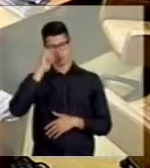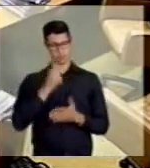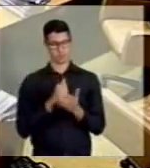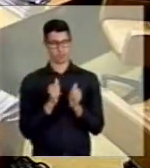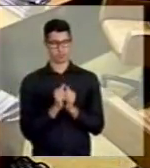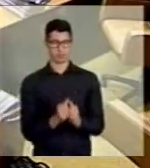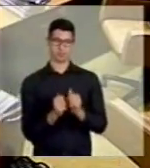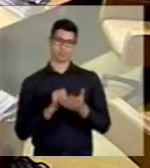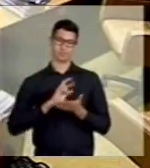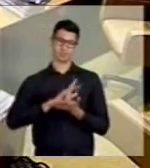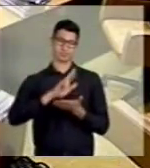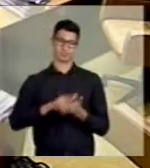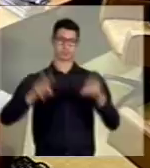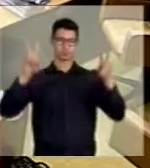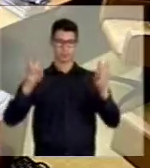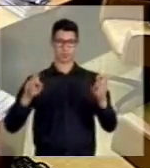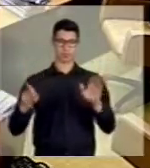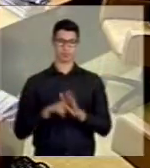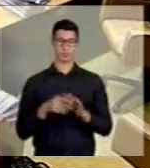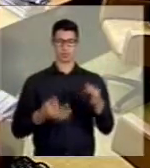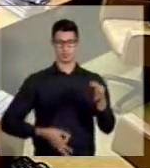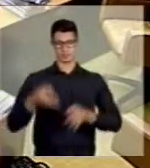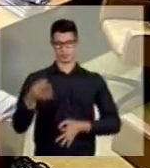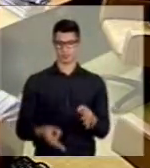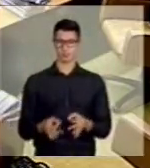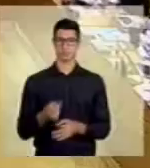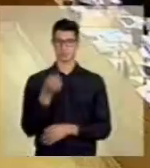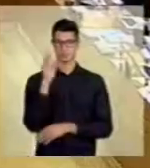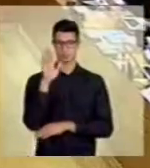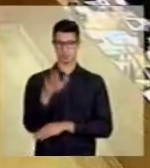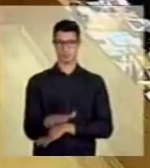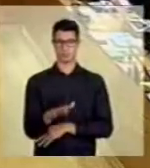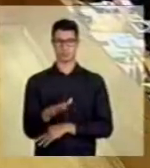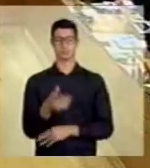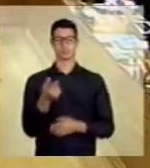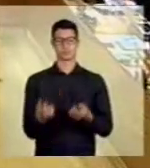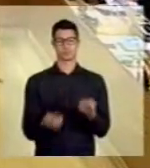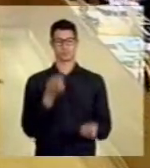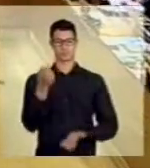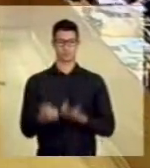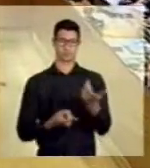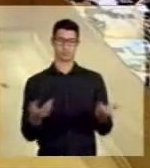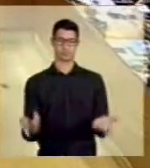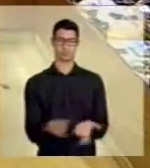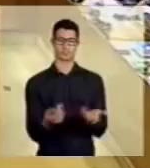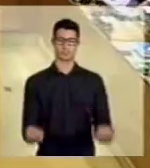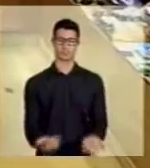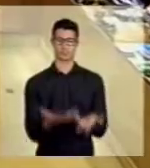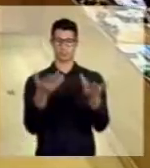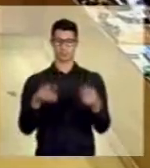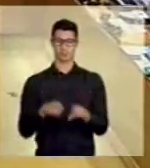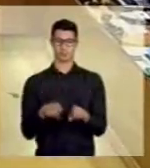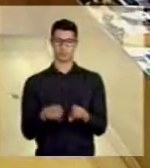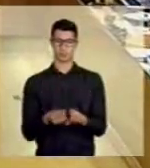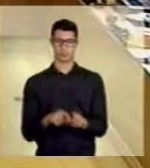esses diversos temas em expectativa de julgamento. Portanto, uma tarde com muita expectativa para os resultados e as